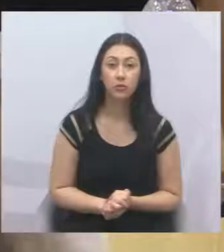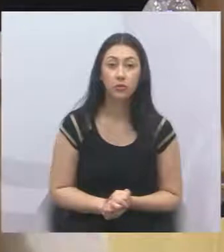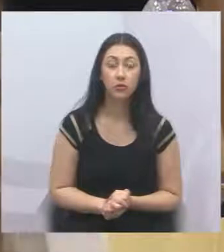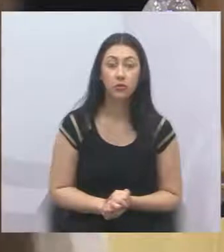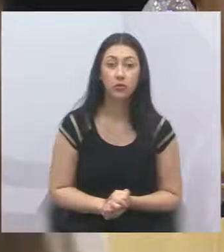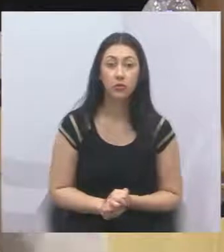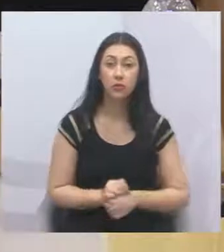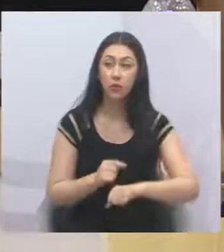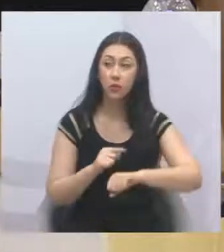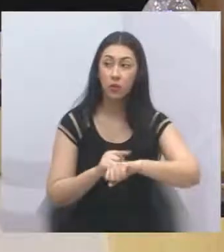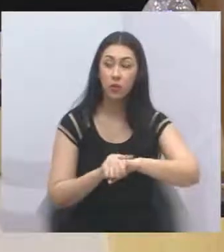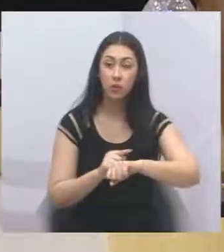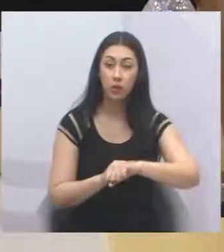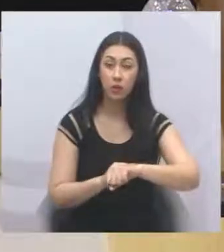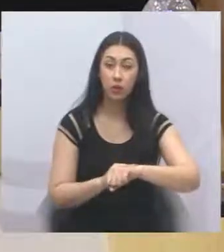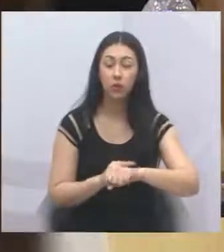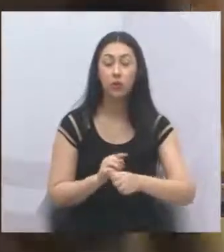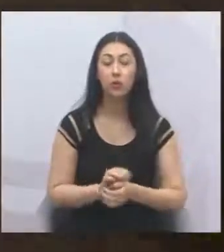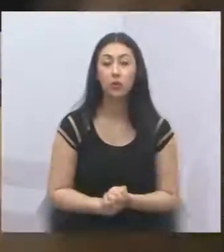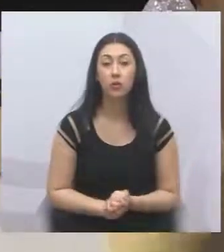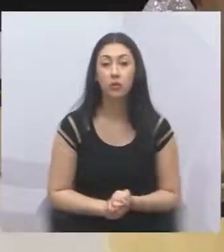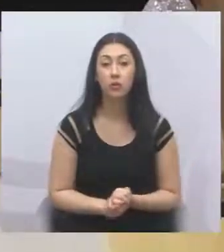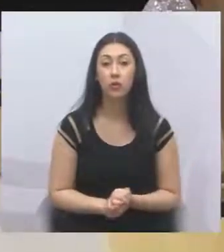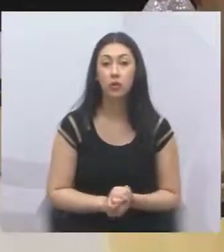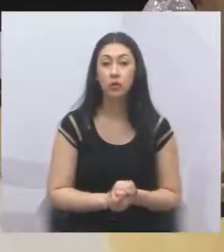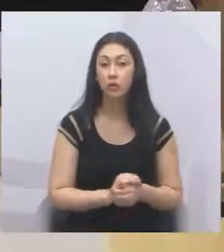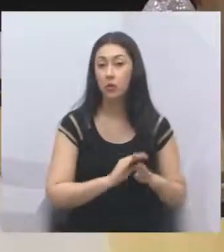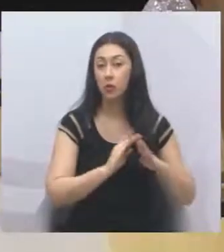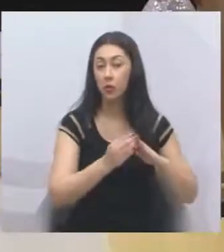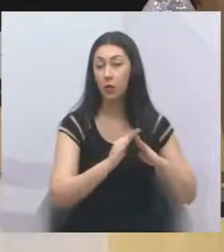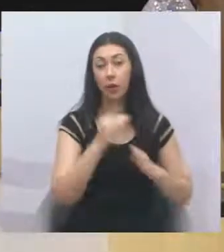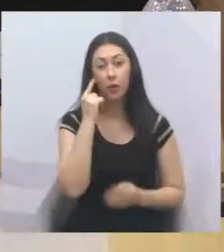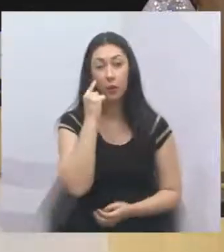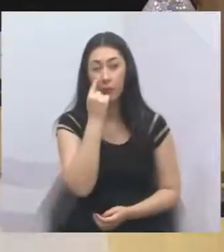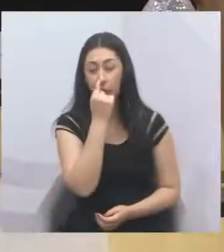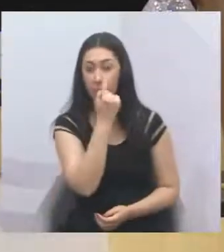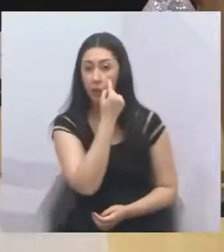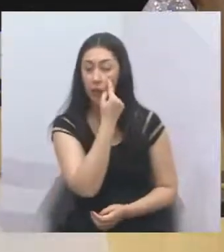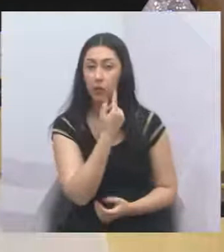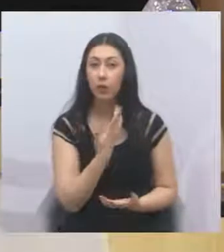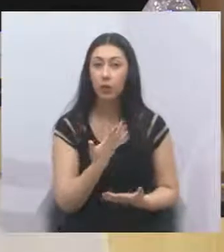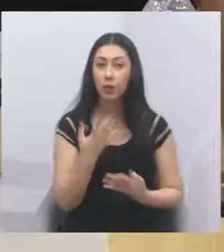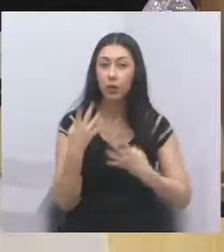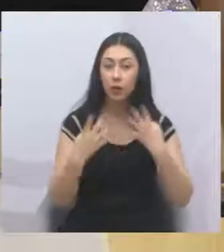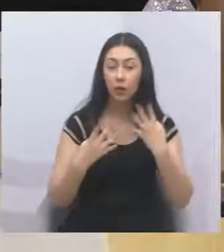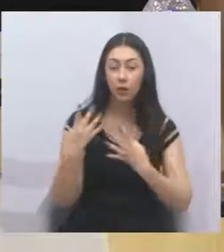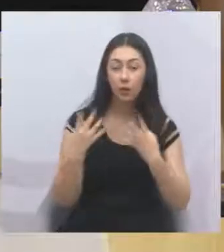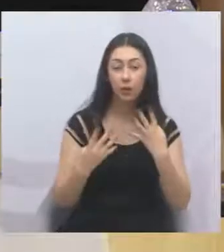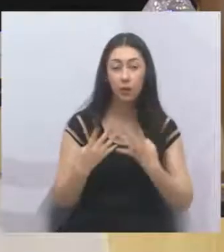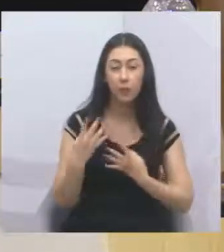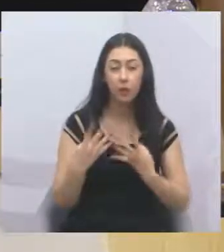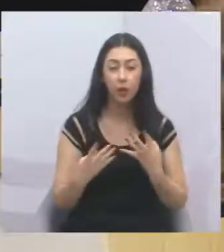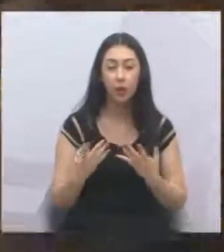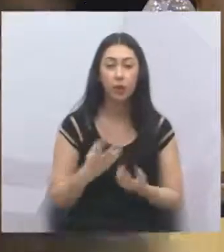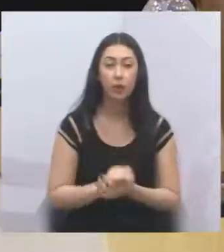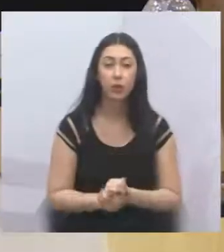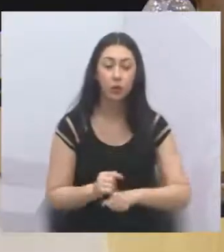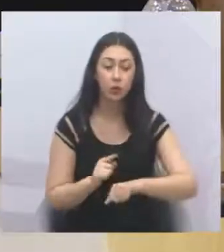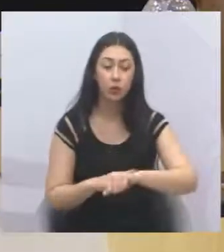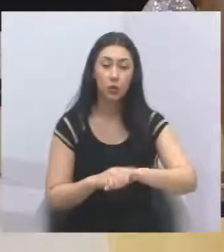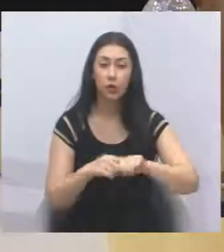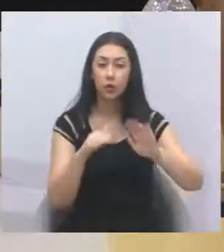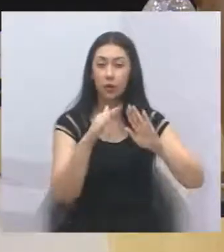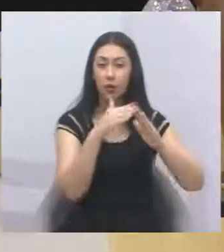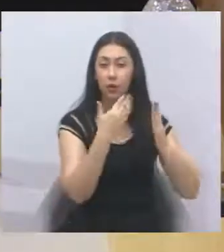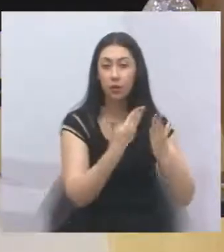horários atualmente praticados pelo coletivo no bairro Lagoa Azul e Parque Meia Lua não coincidem com a entrada dos períodos de